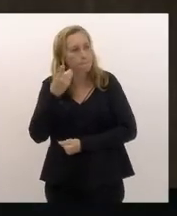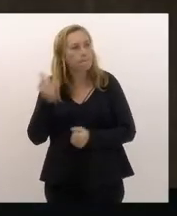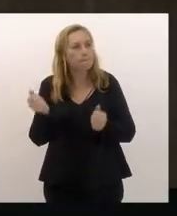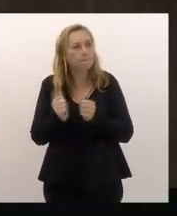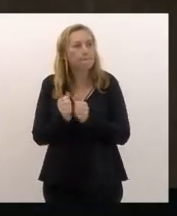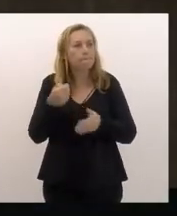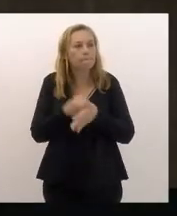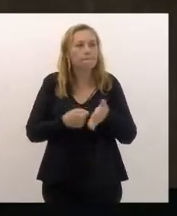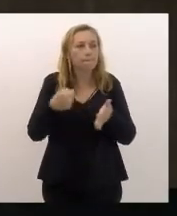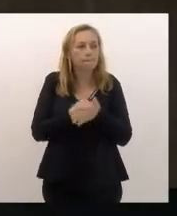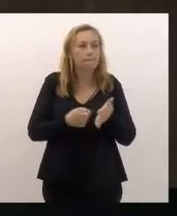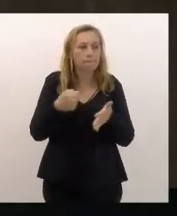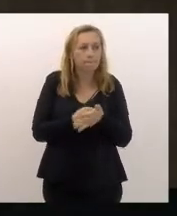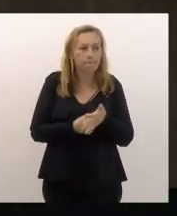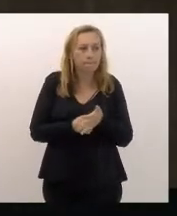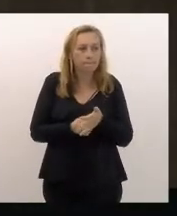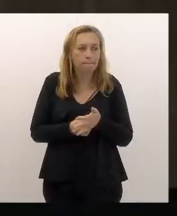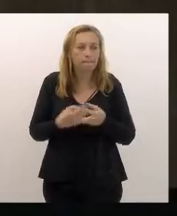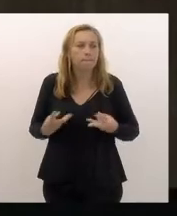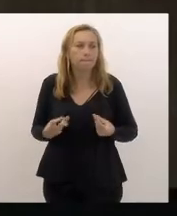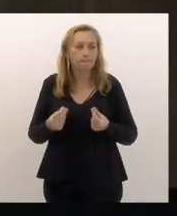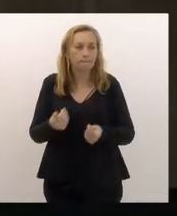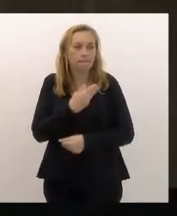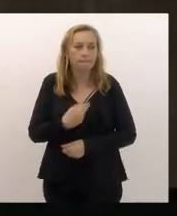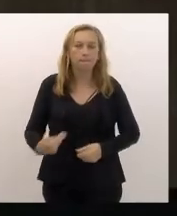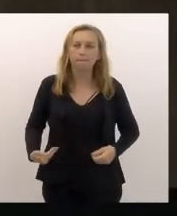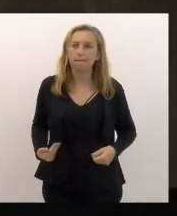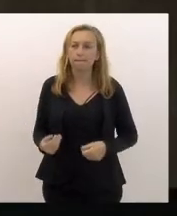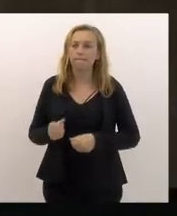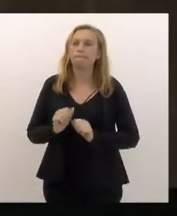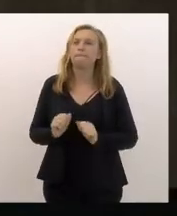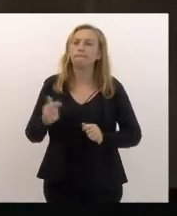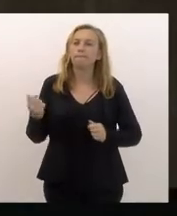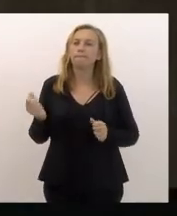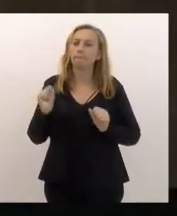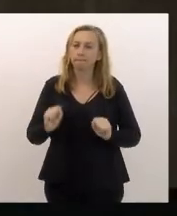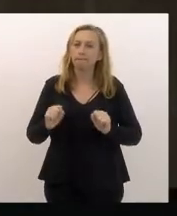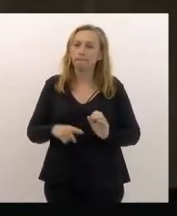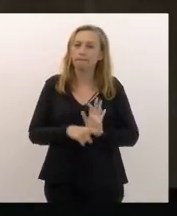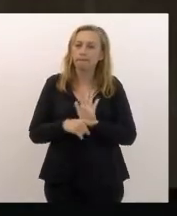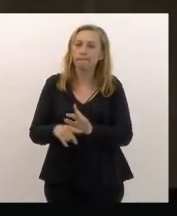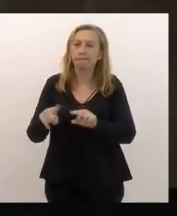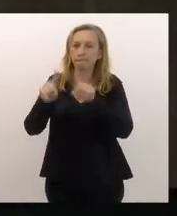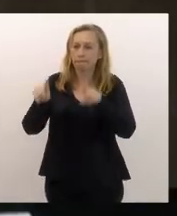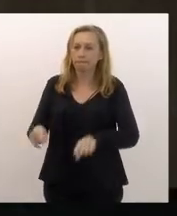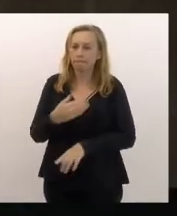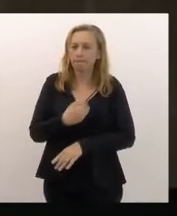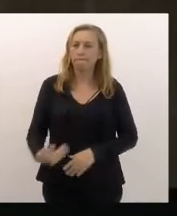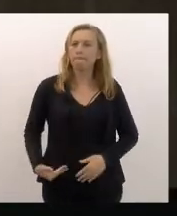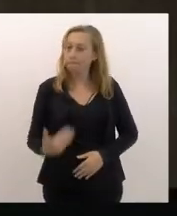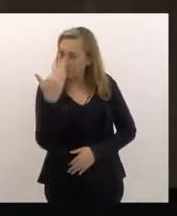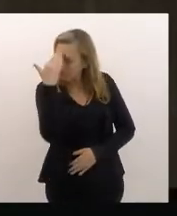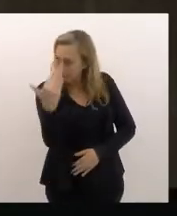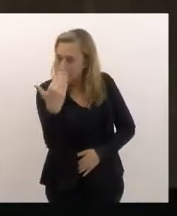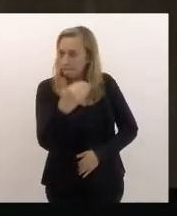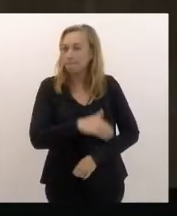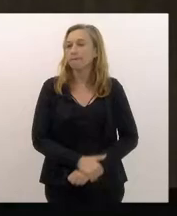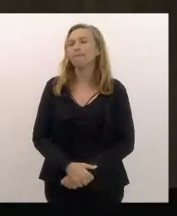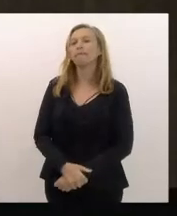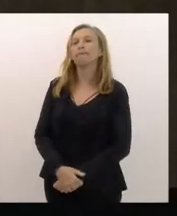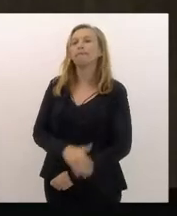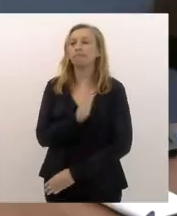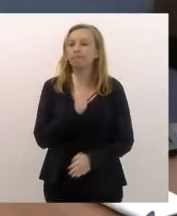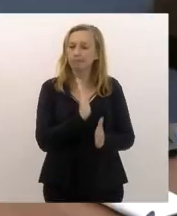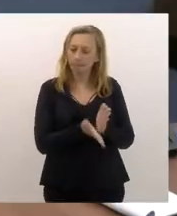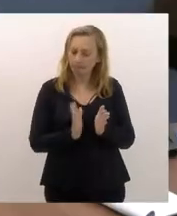junto nessa luta, sensibilizar o governador a poder ajudar esses servidores públicos. Muito obrigado. Pela